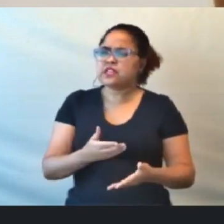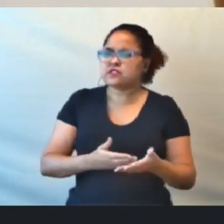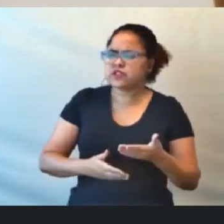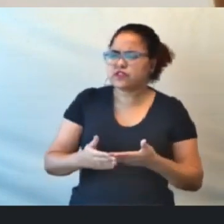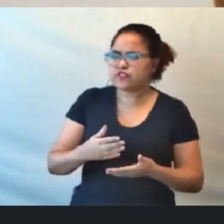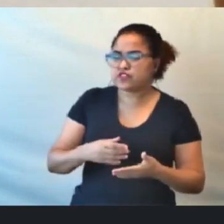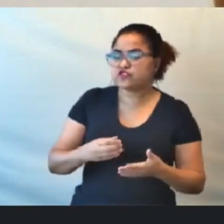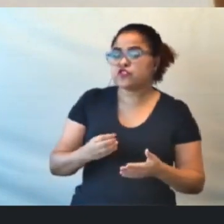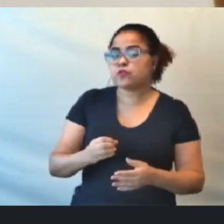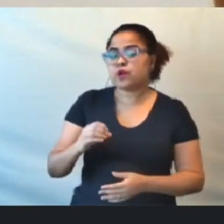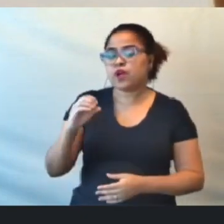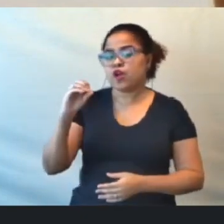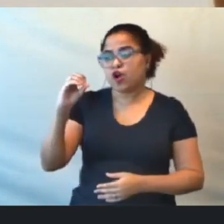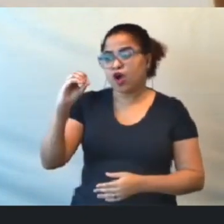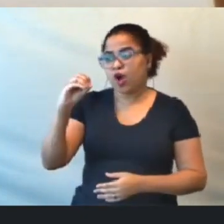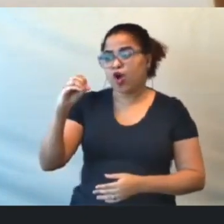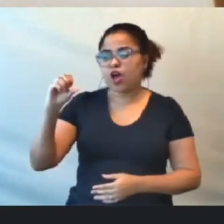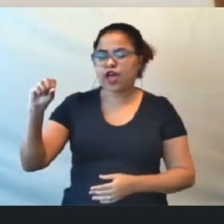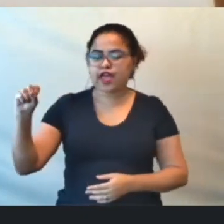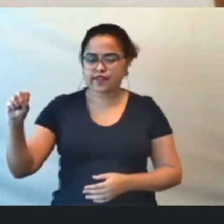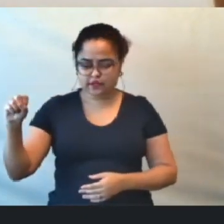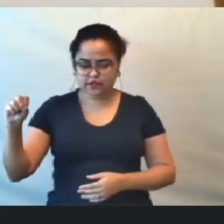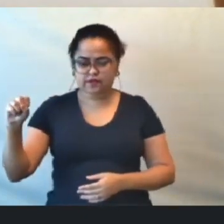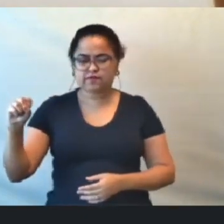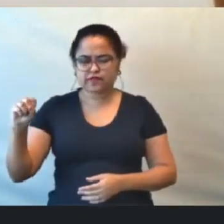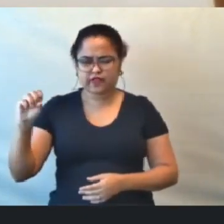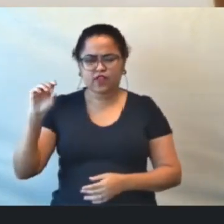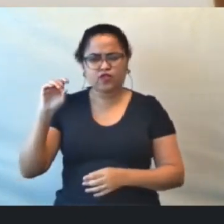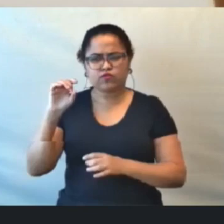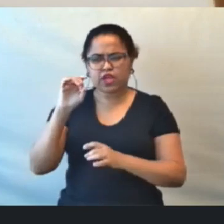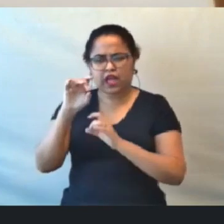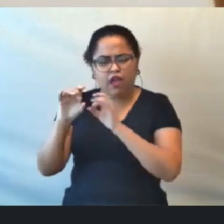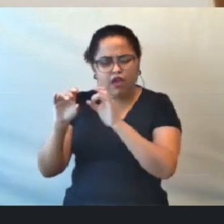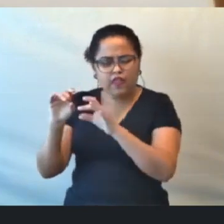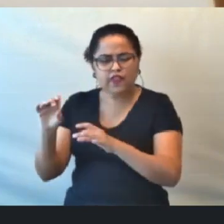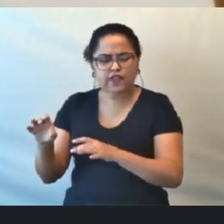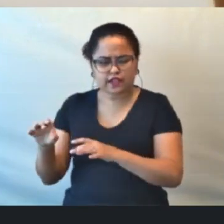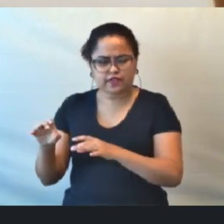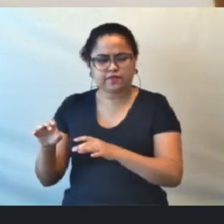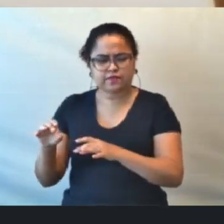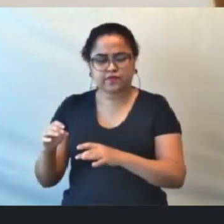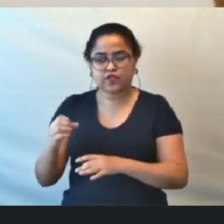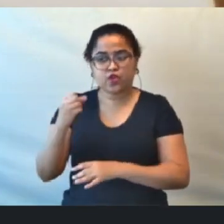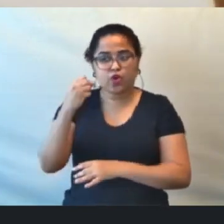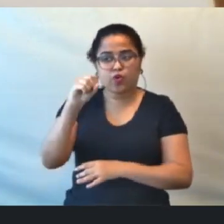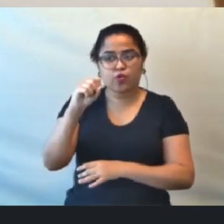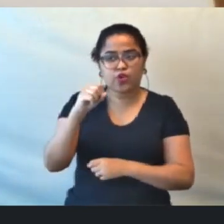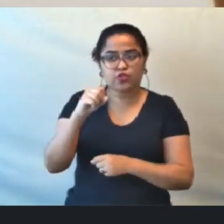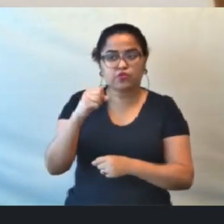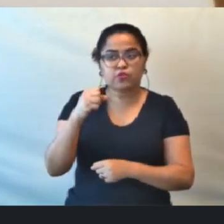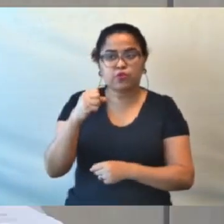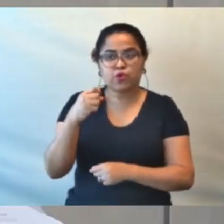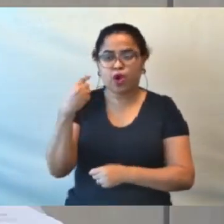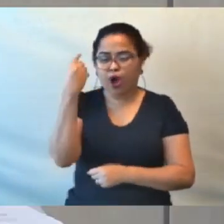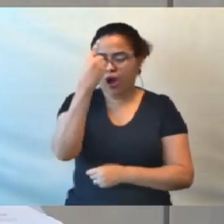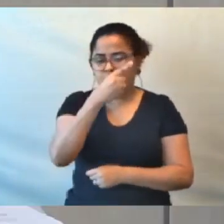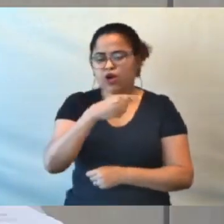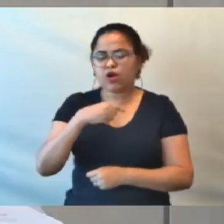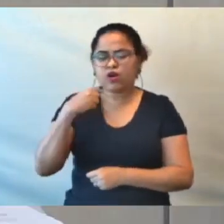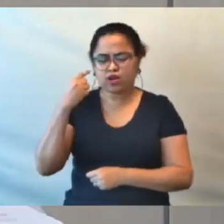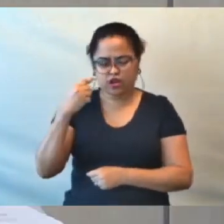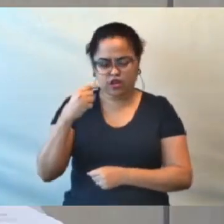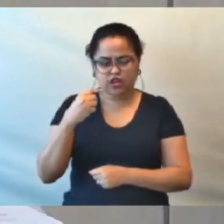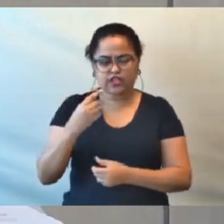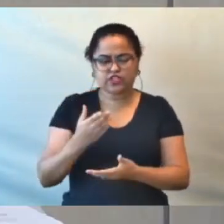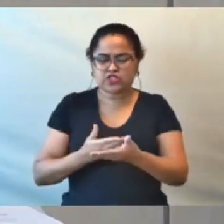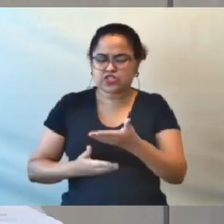nós encontramos aí as 8 ordens de serviço relacionadas. Tá, esse documento que o senhor se refere, então, é um documento de